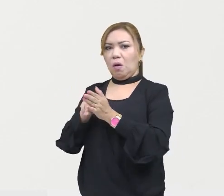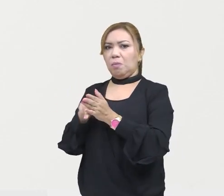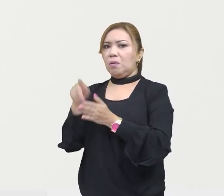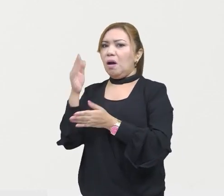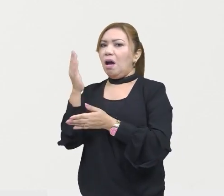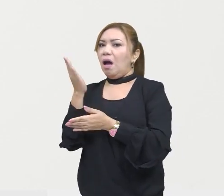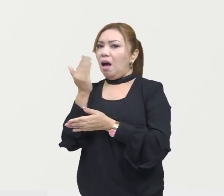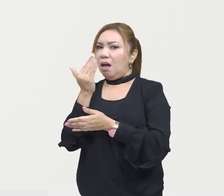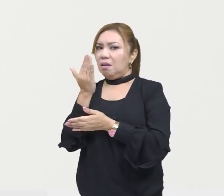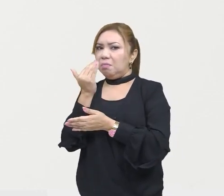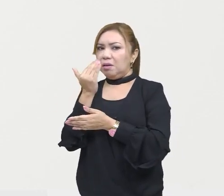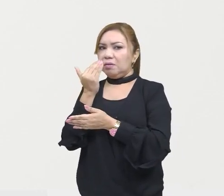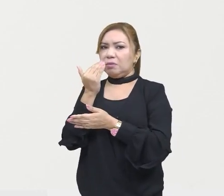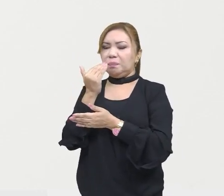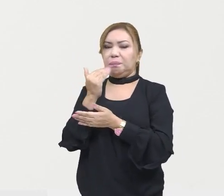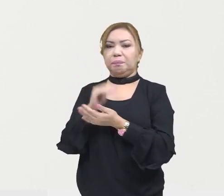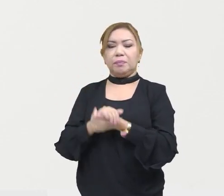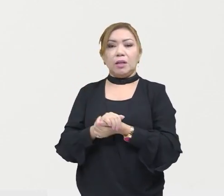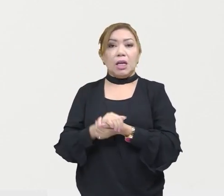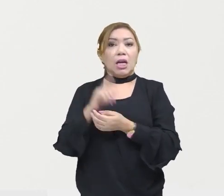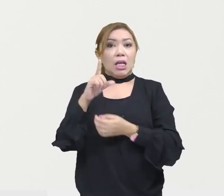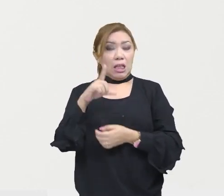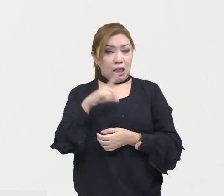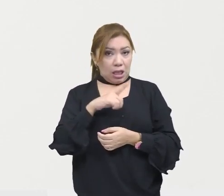precisam se alimentar de outros animais, que são os